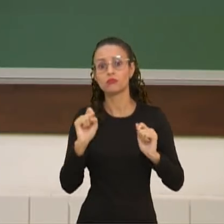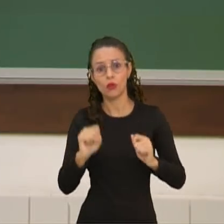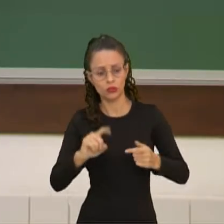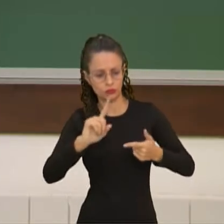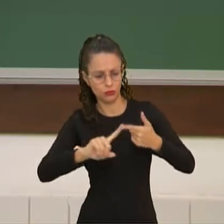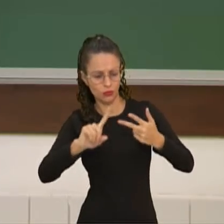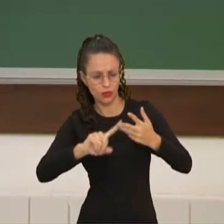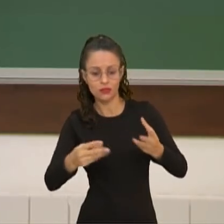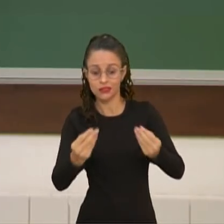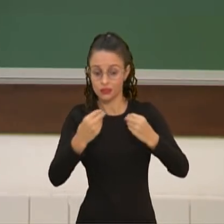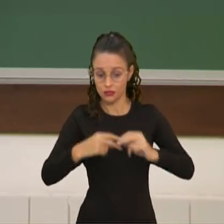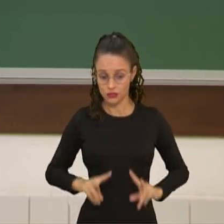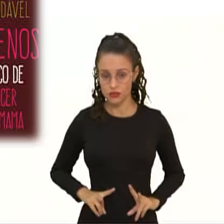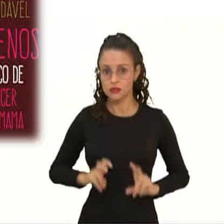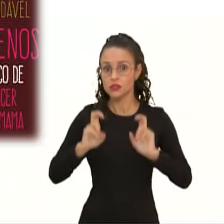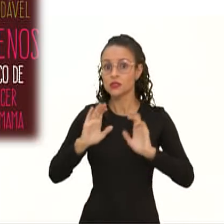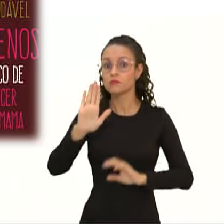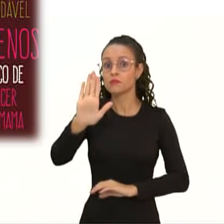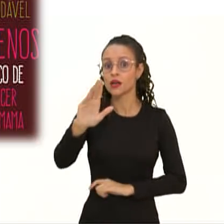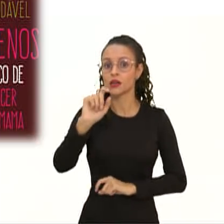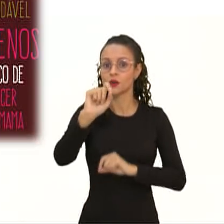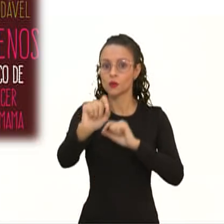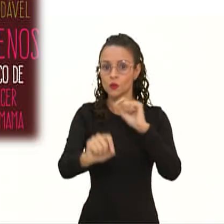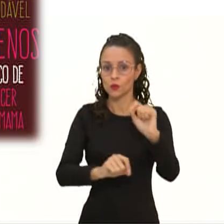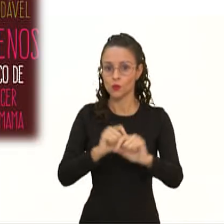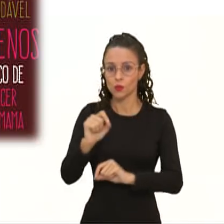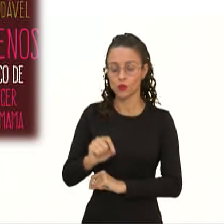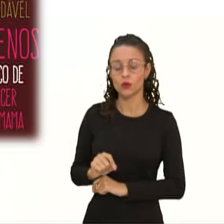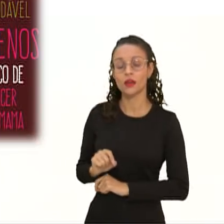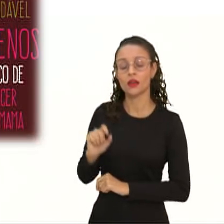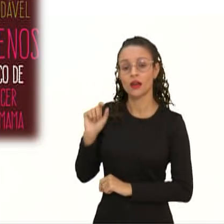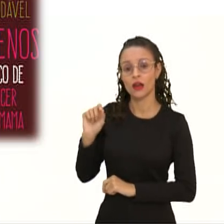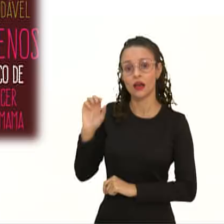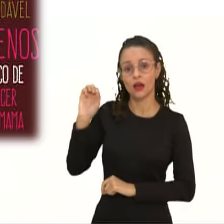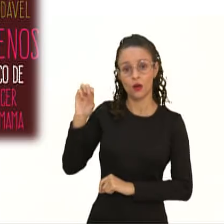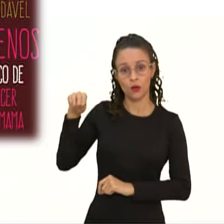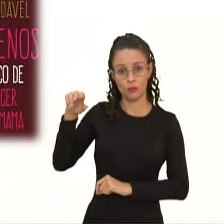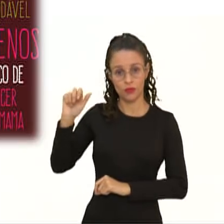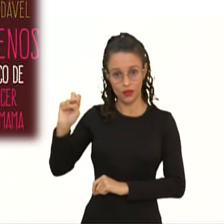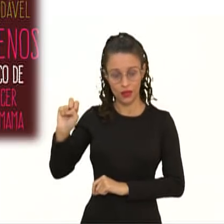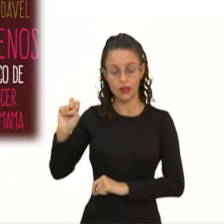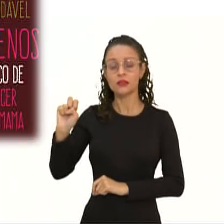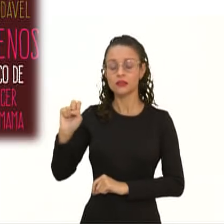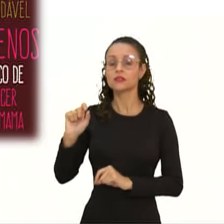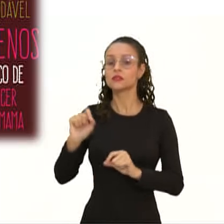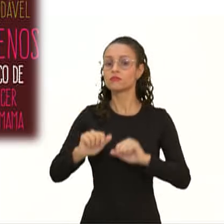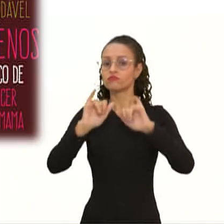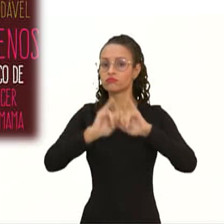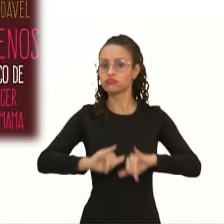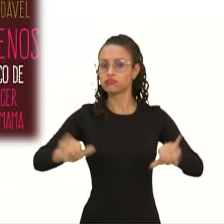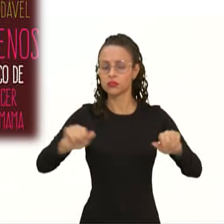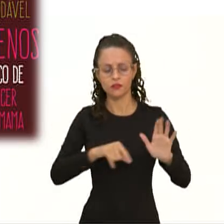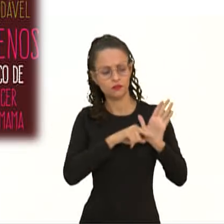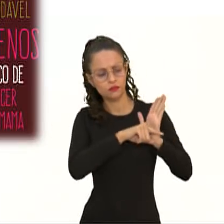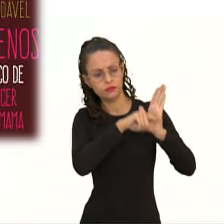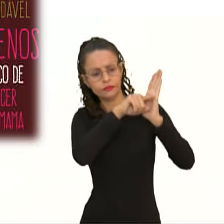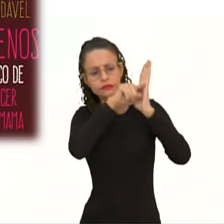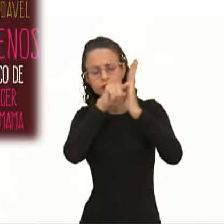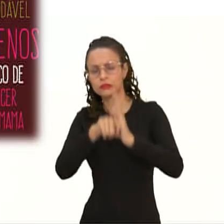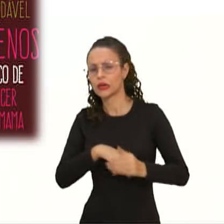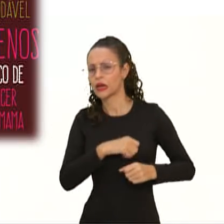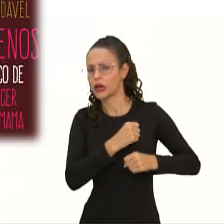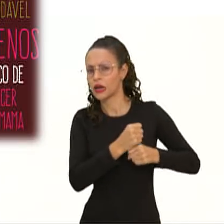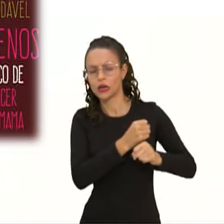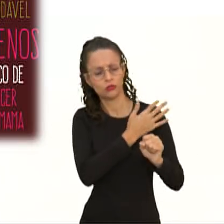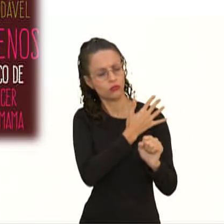tá? Mas, olha só, segundo a própria Organização Mundial da Saúde, através de vários estudos de muitos